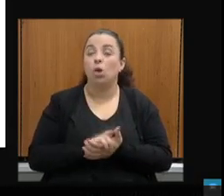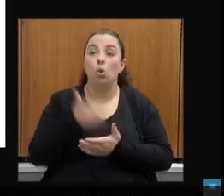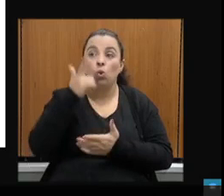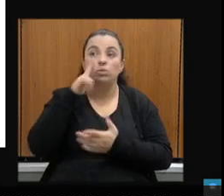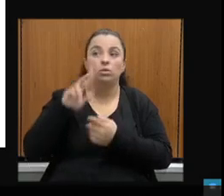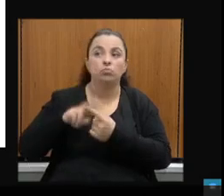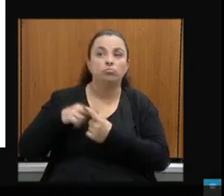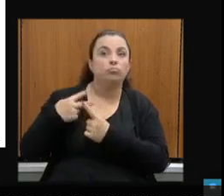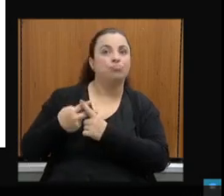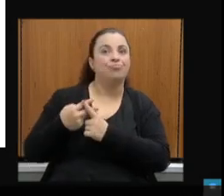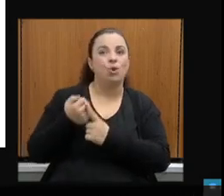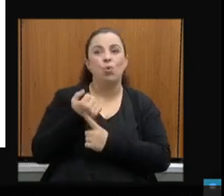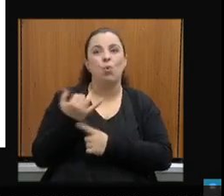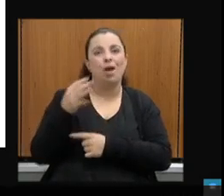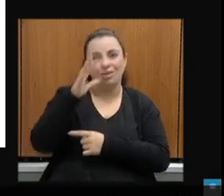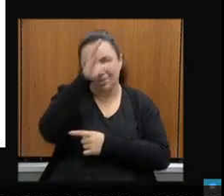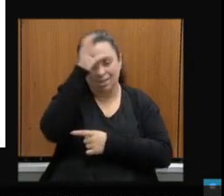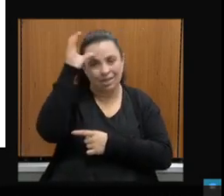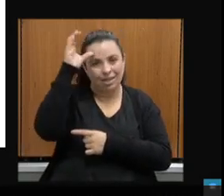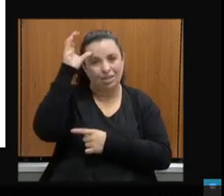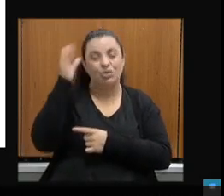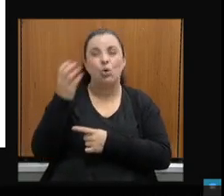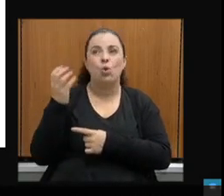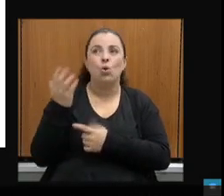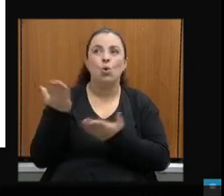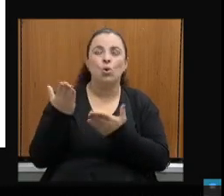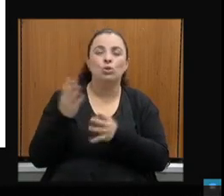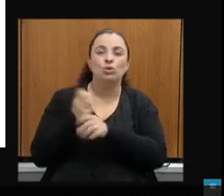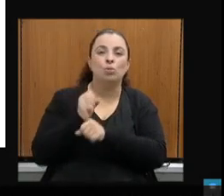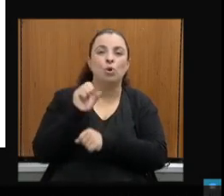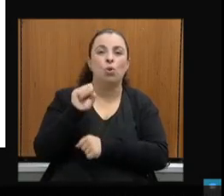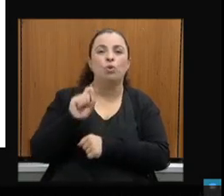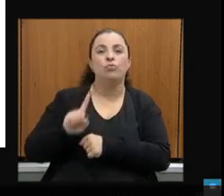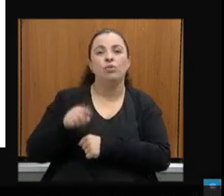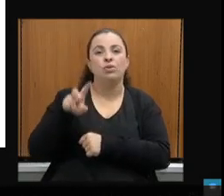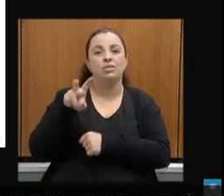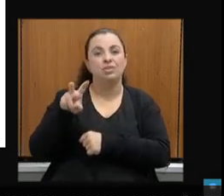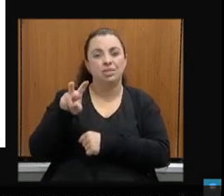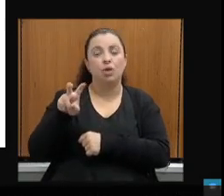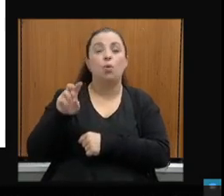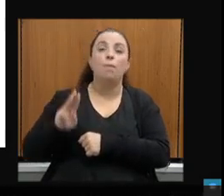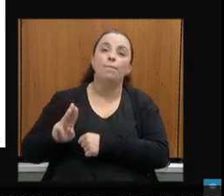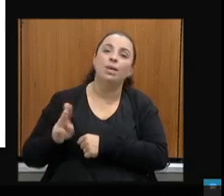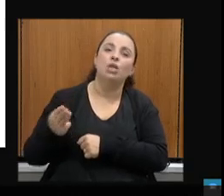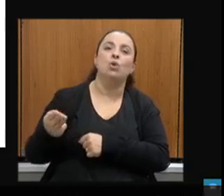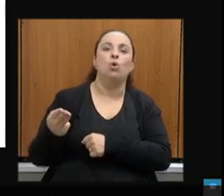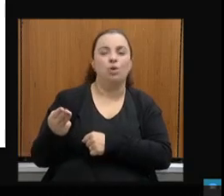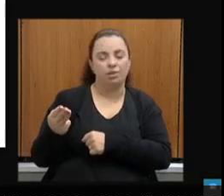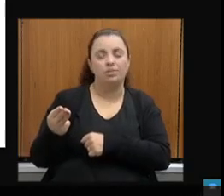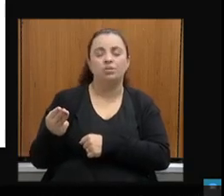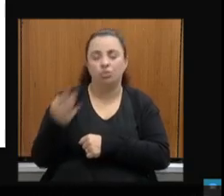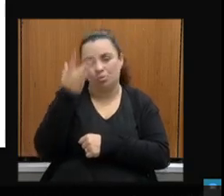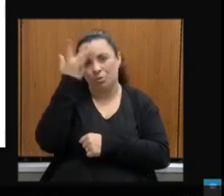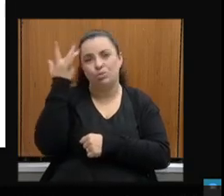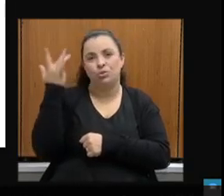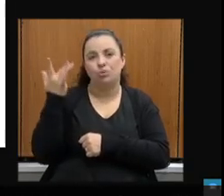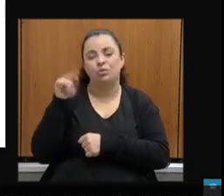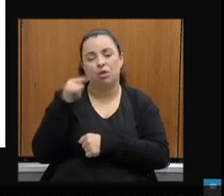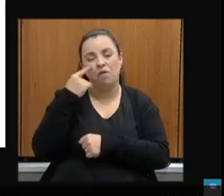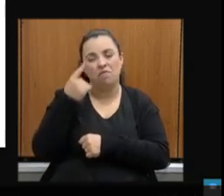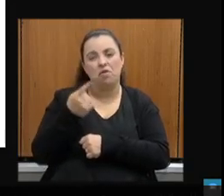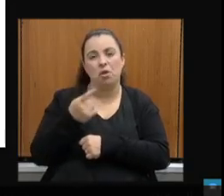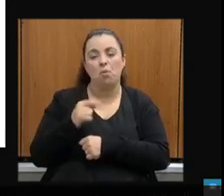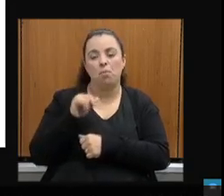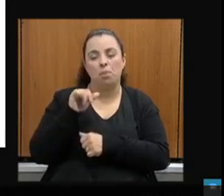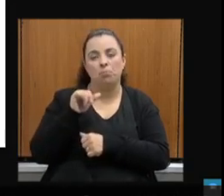pouco menos de 8 milhões e meio de clientes 1 milhão de clientes na tarifa social a gente vê o quanto é expressivo